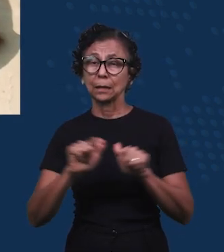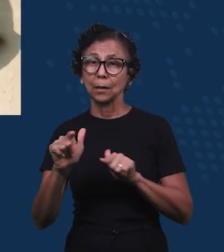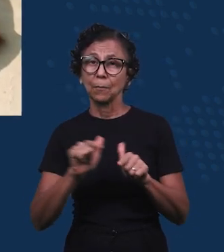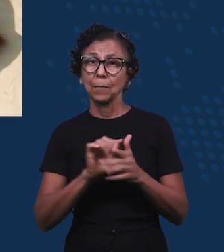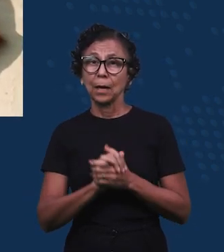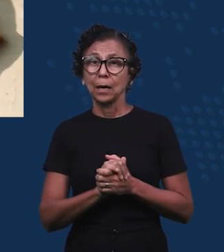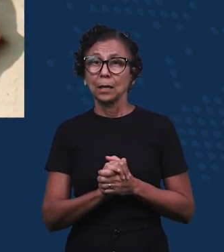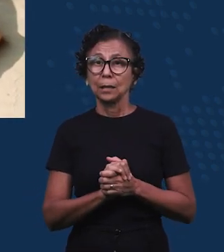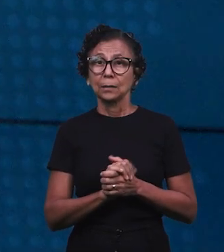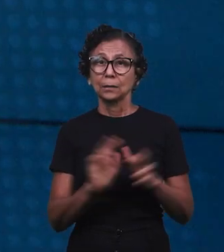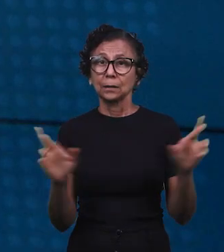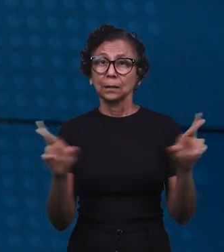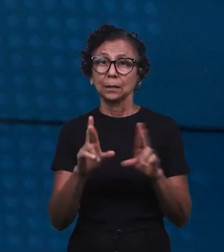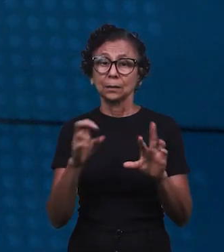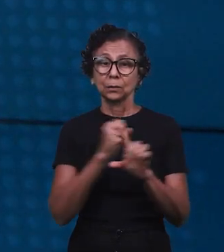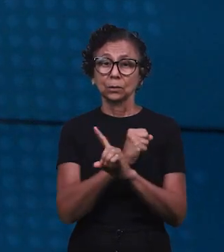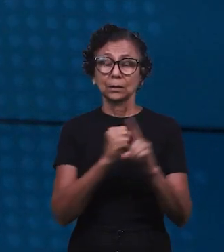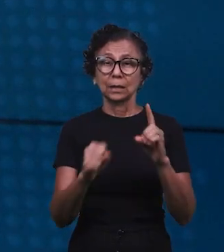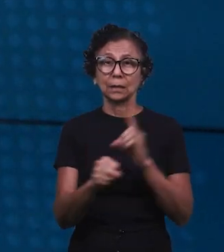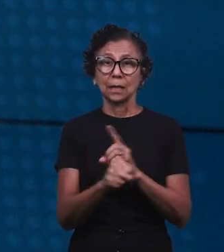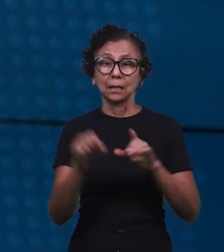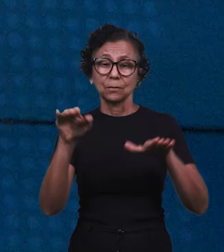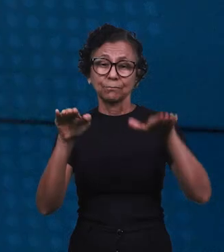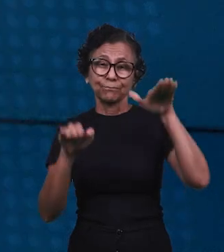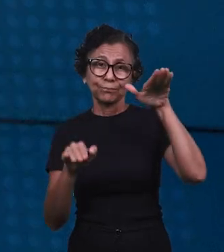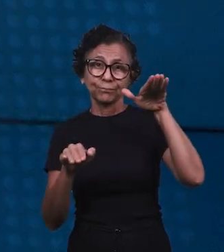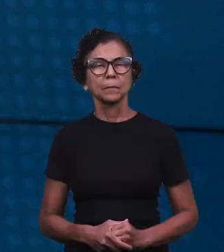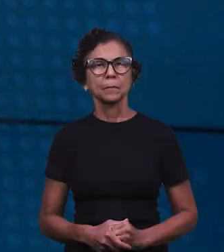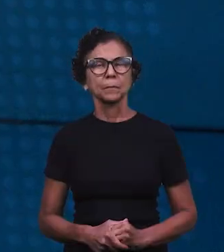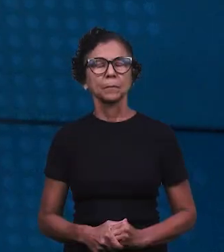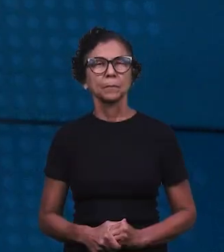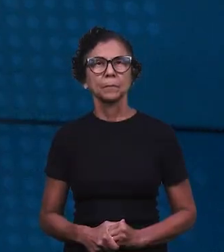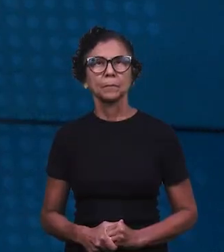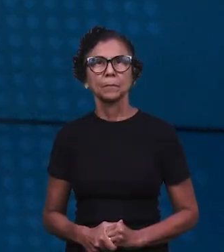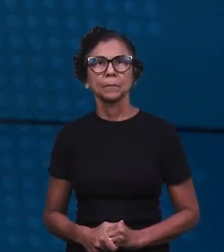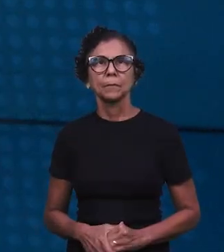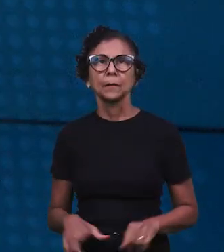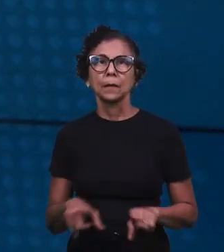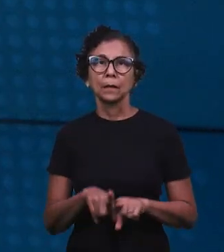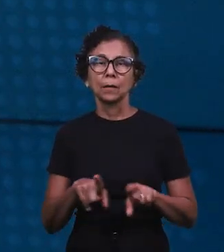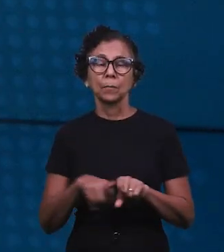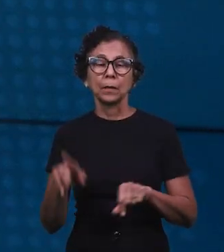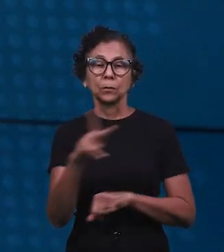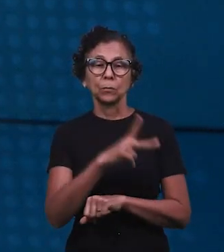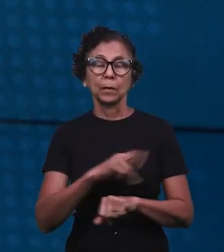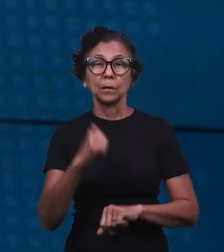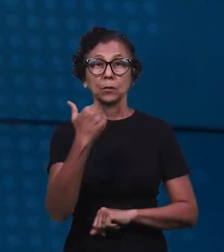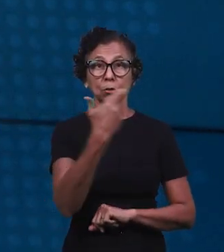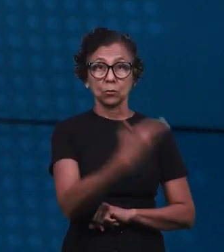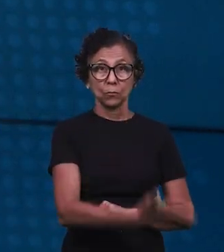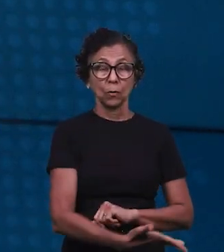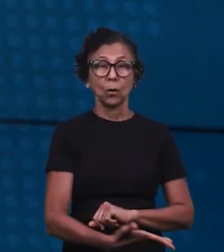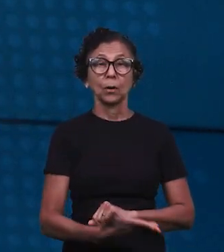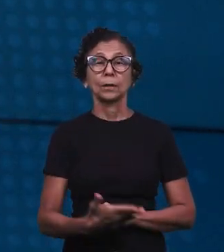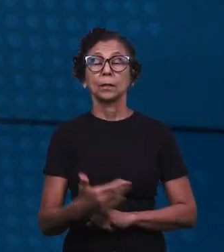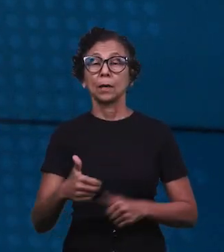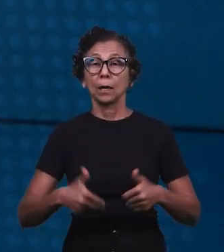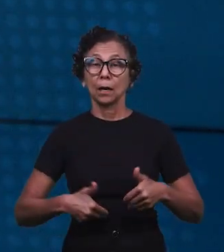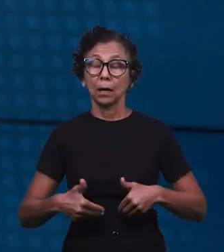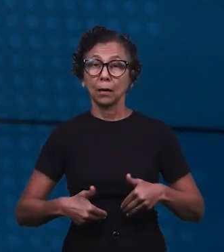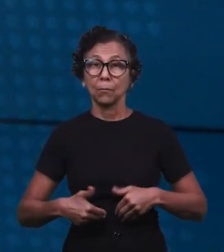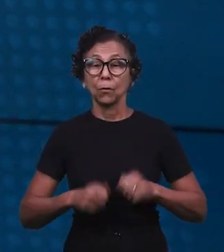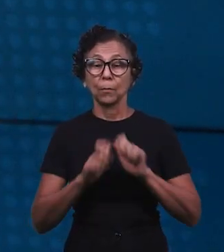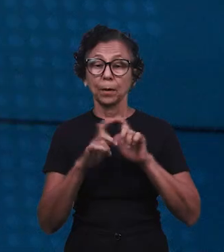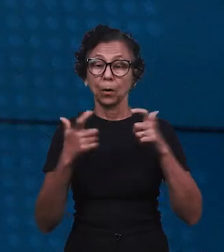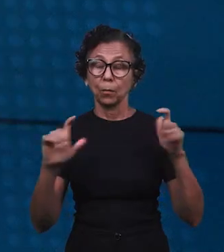desigualdades sociais. No cenário internacional, a fome também é uma preocupação crescente. Em